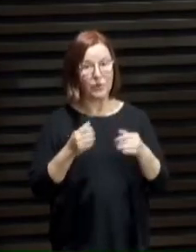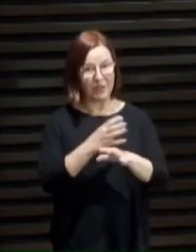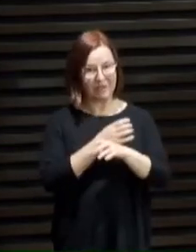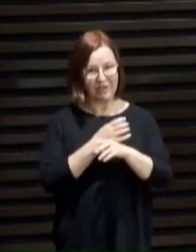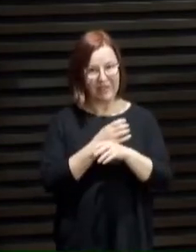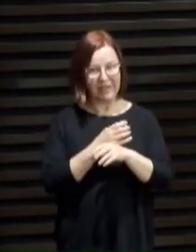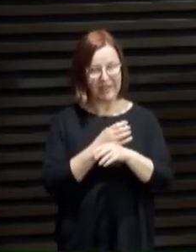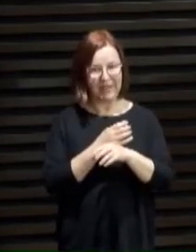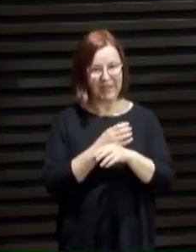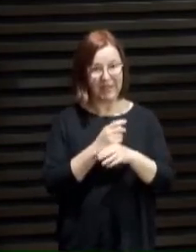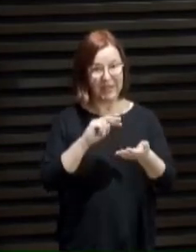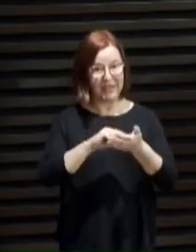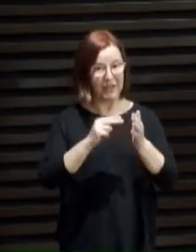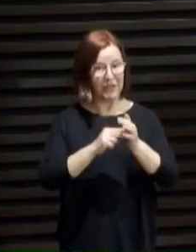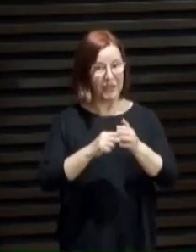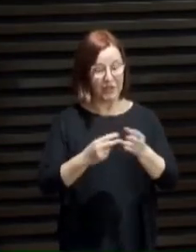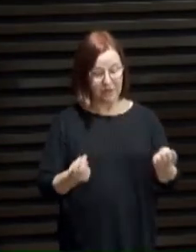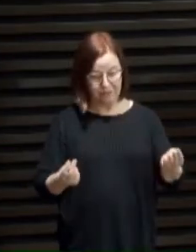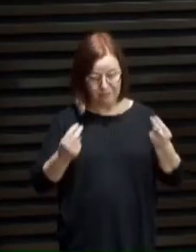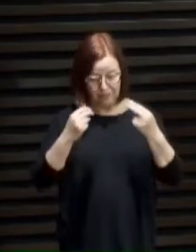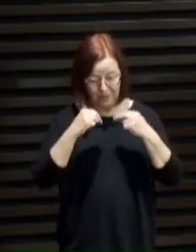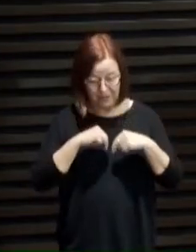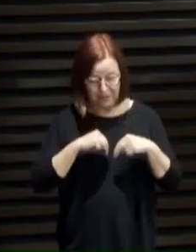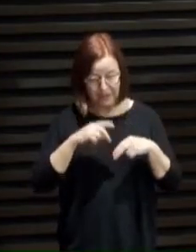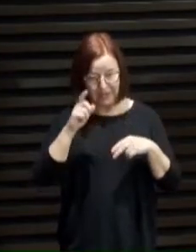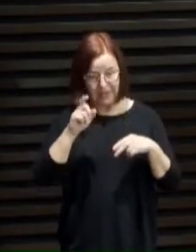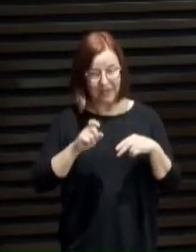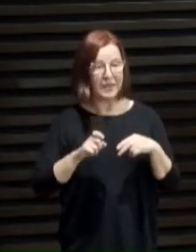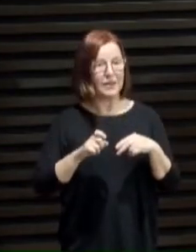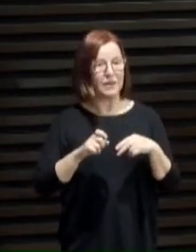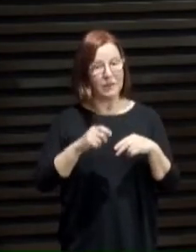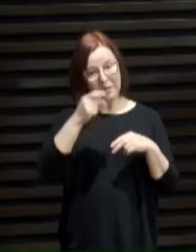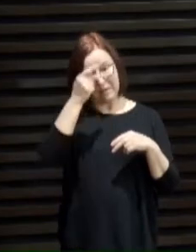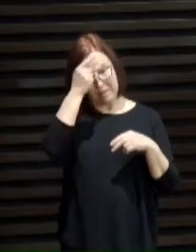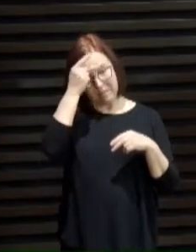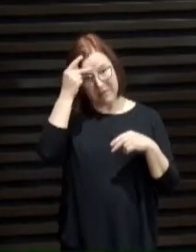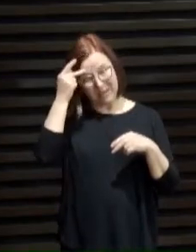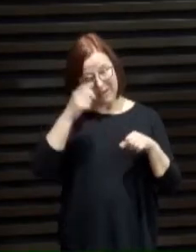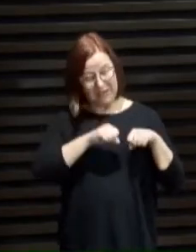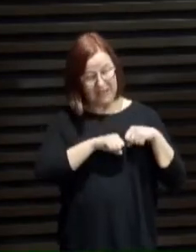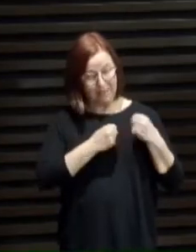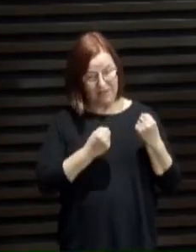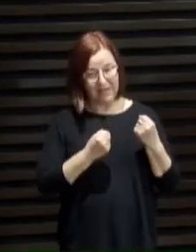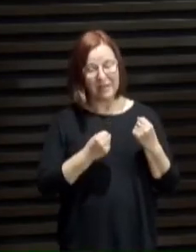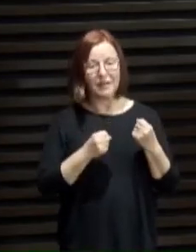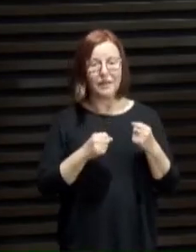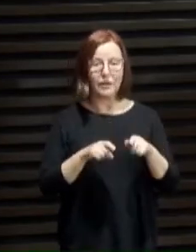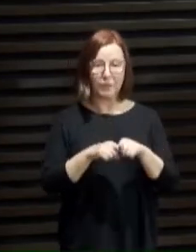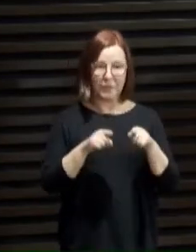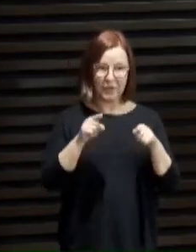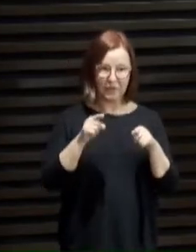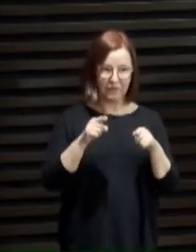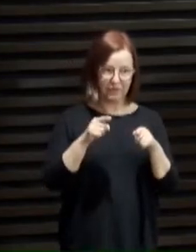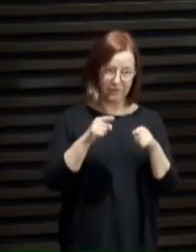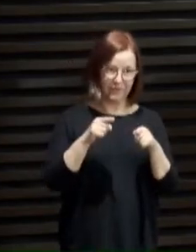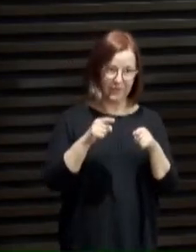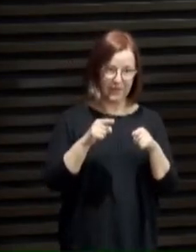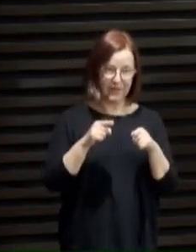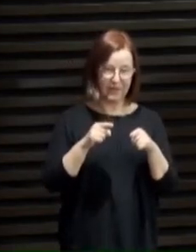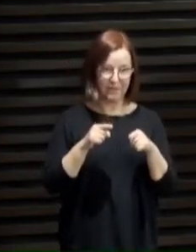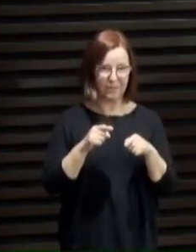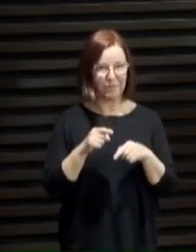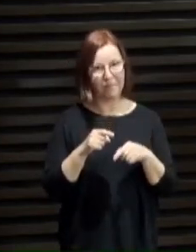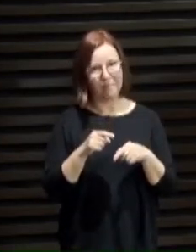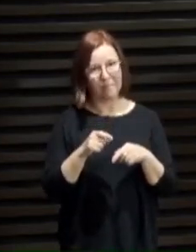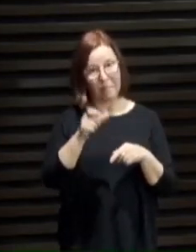de dizer, puxa, eu preciso ser uma pessoa mais, não é, quebrantada, etc. Mas você não é Deus não, viu? Você é homem.